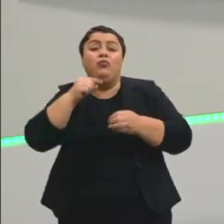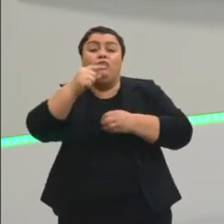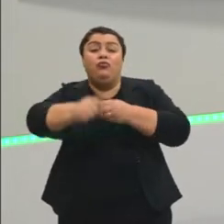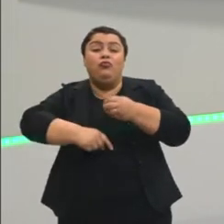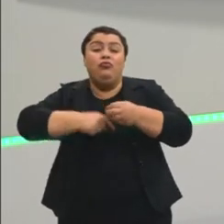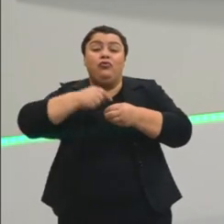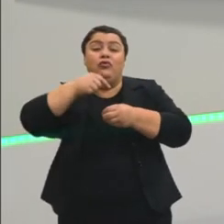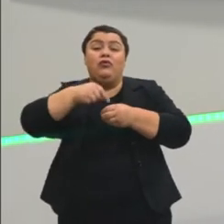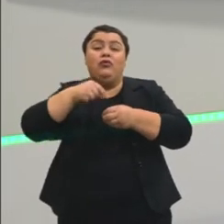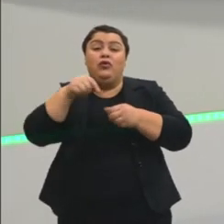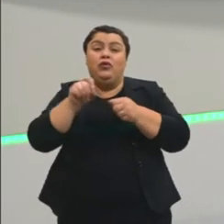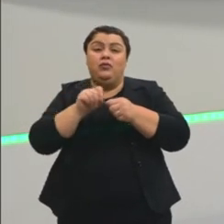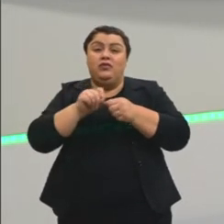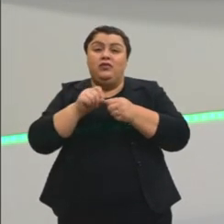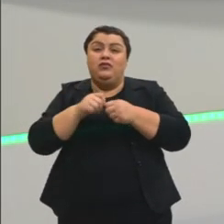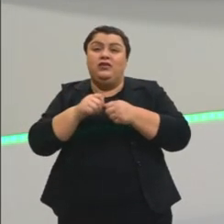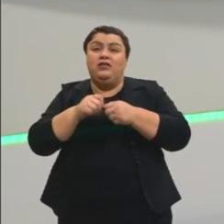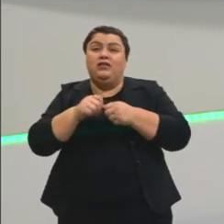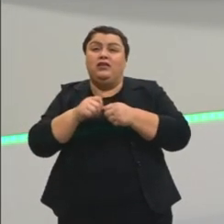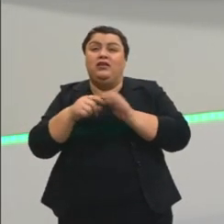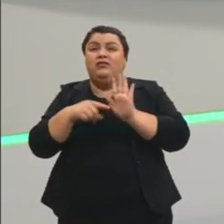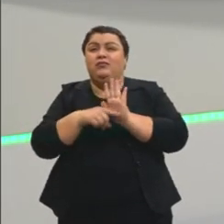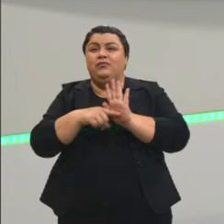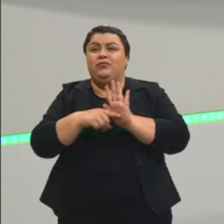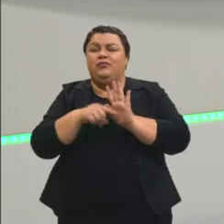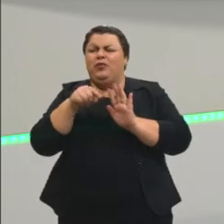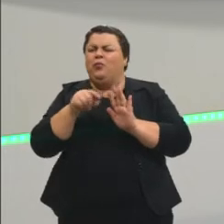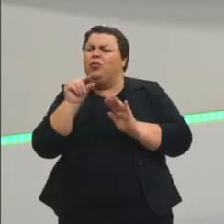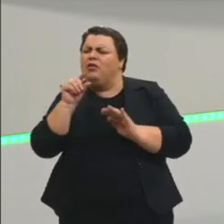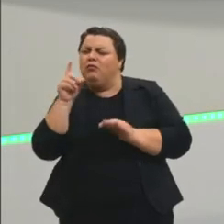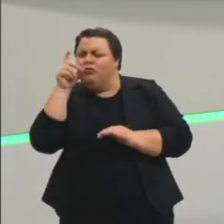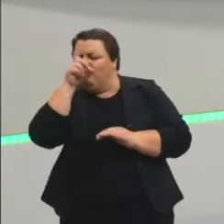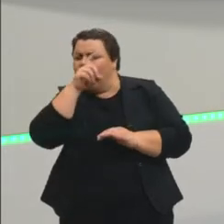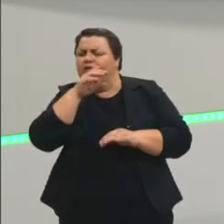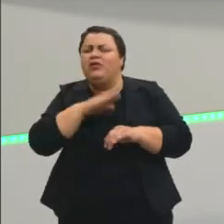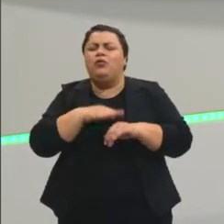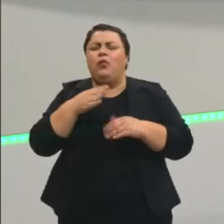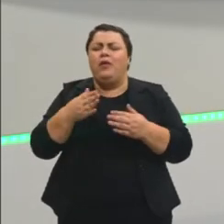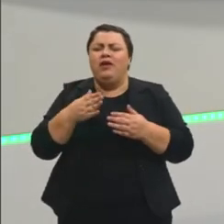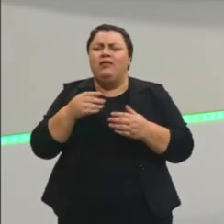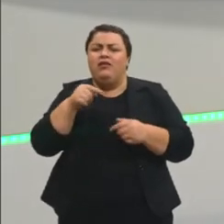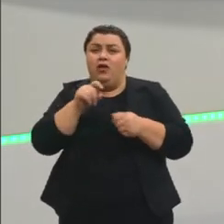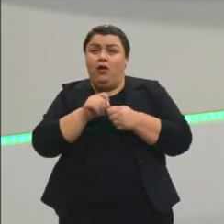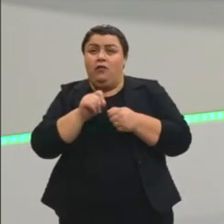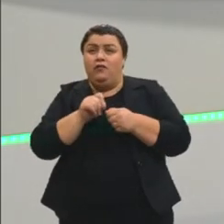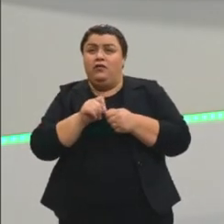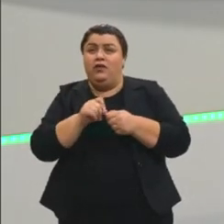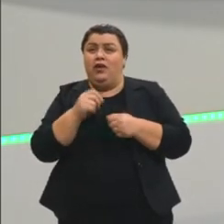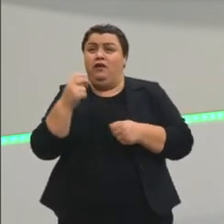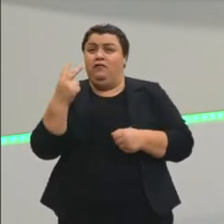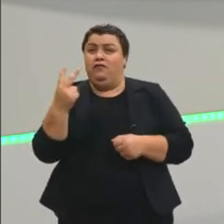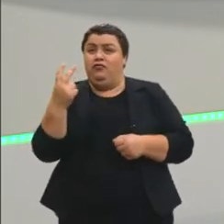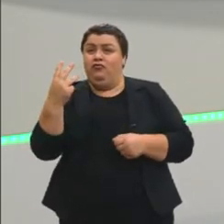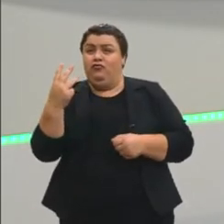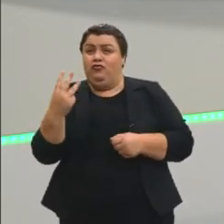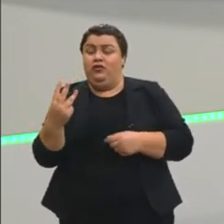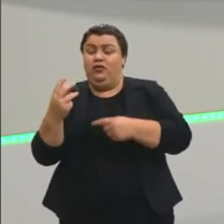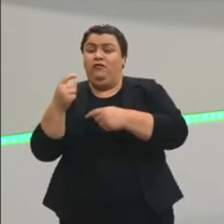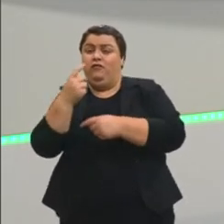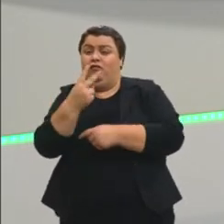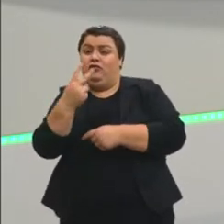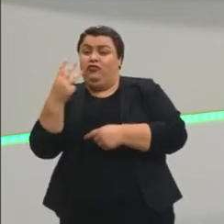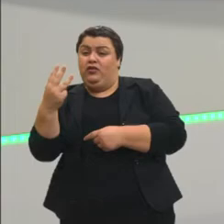que eu preciso fazer a subtração para descobrir então fica um pouquinho mais complicado de enxergar mas tem diminuir 23 de 11